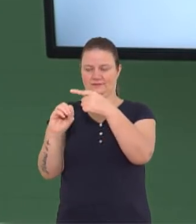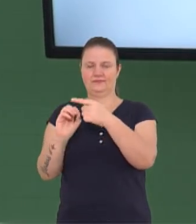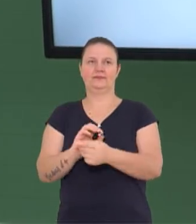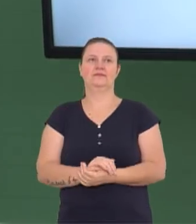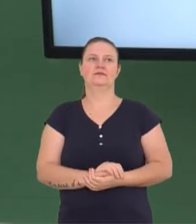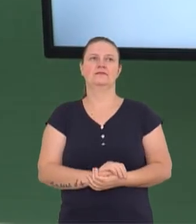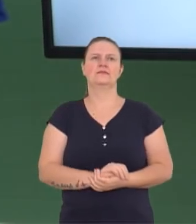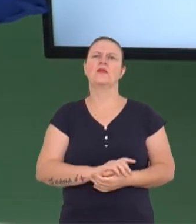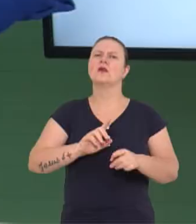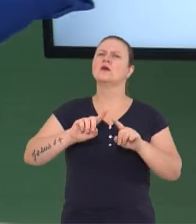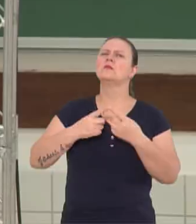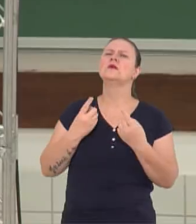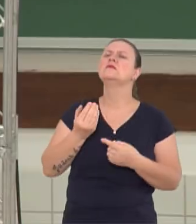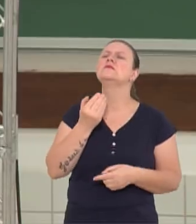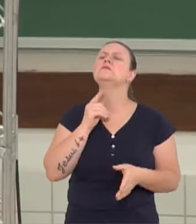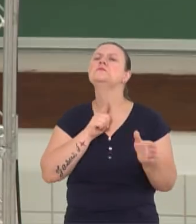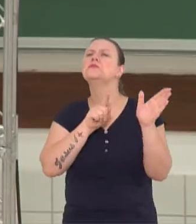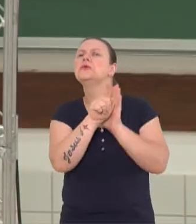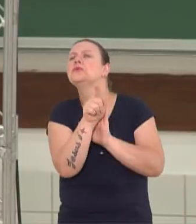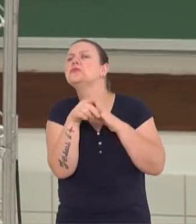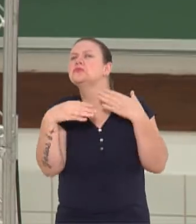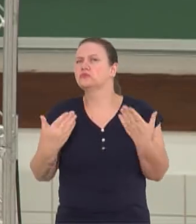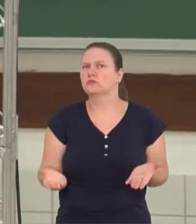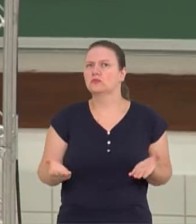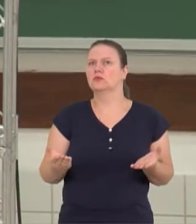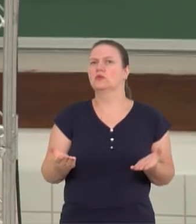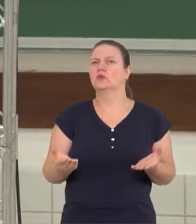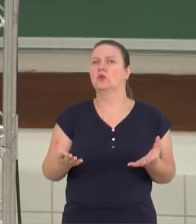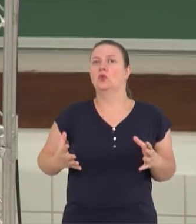3/10. Mas o que ele está perguntando? Quanto